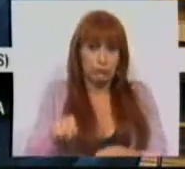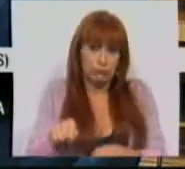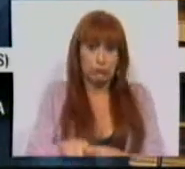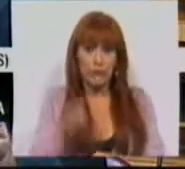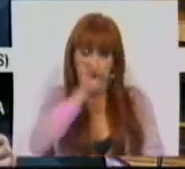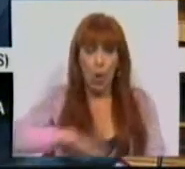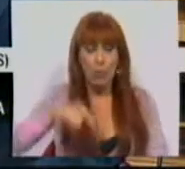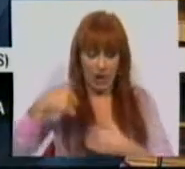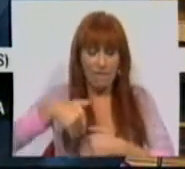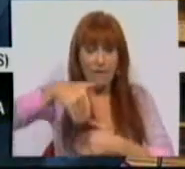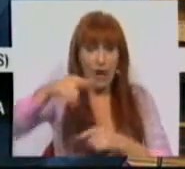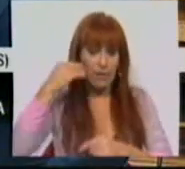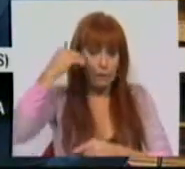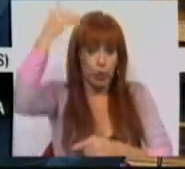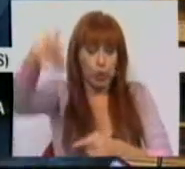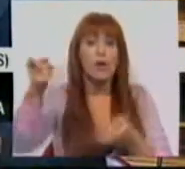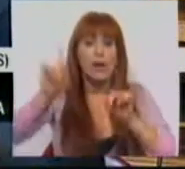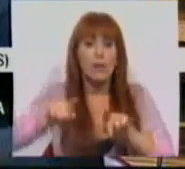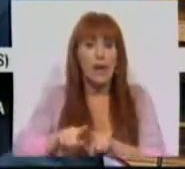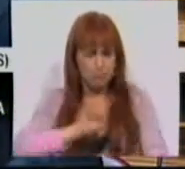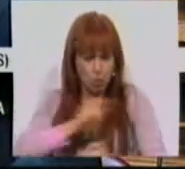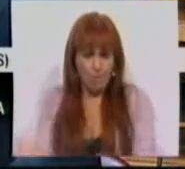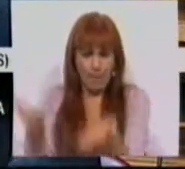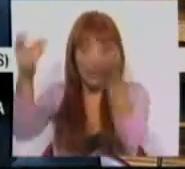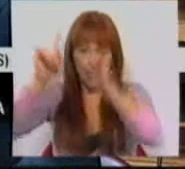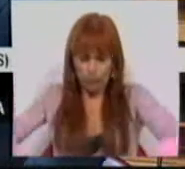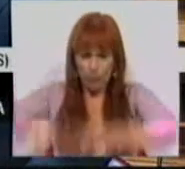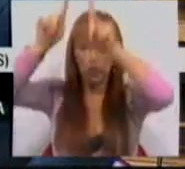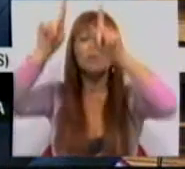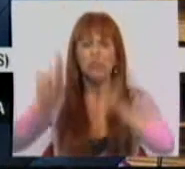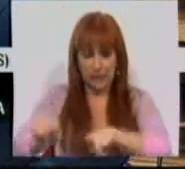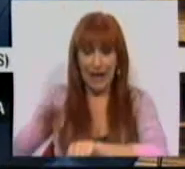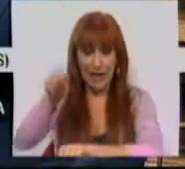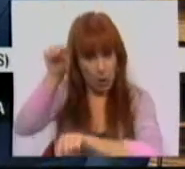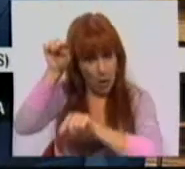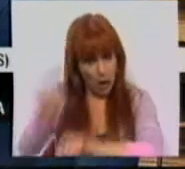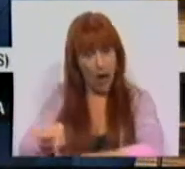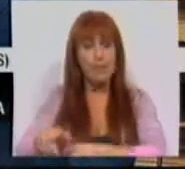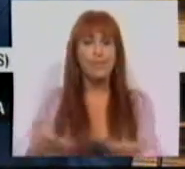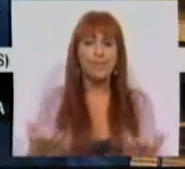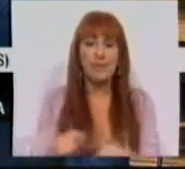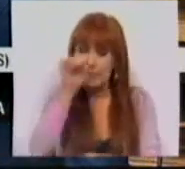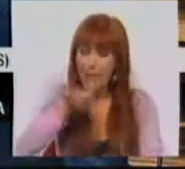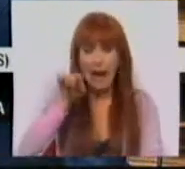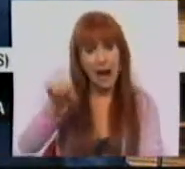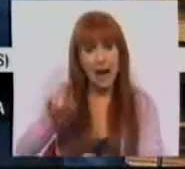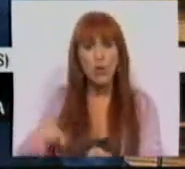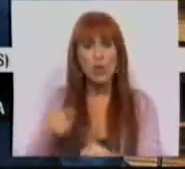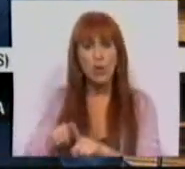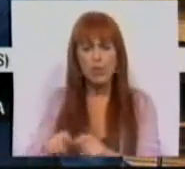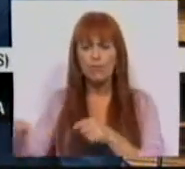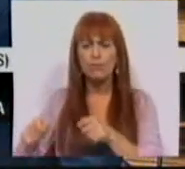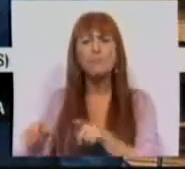portanto, um parque que irá futuramente também potenciar o desenvolvimento daquela região. Parque esse que será